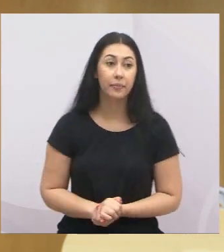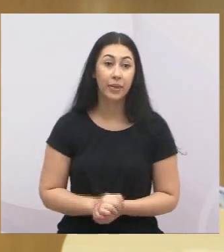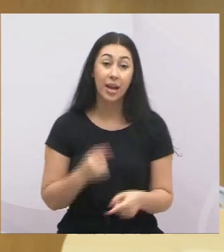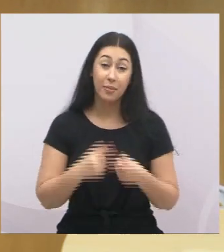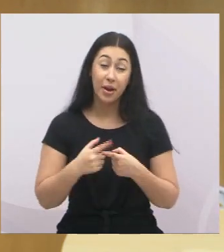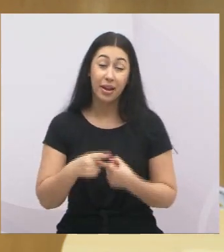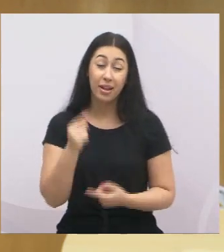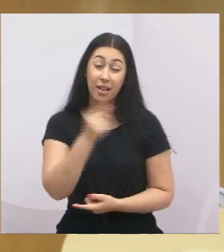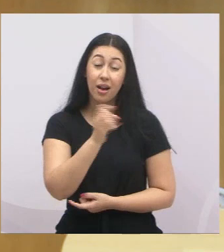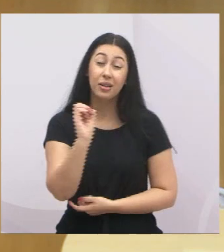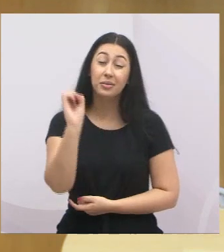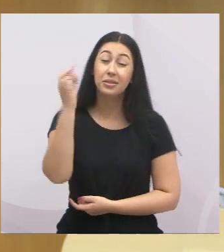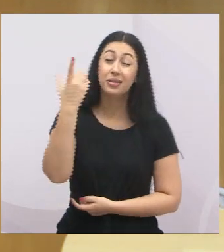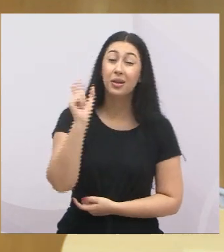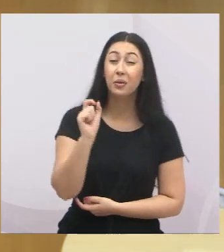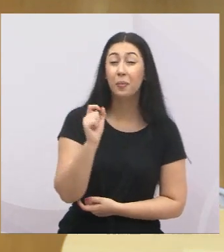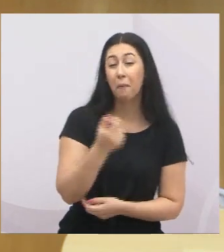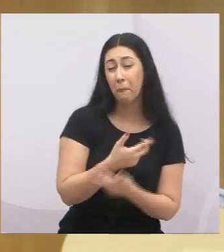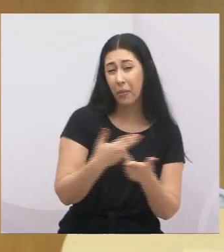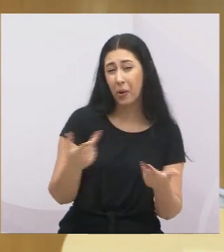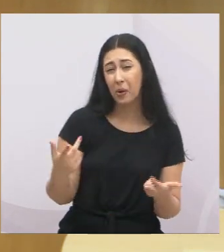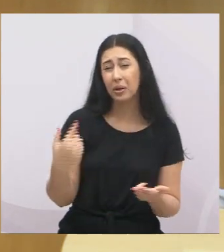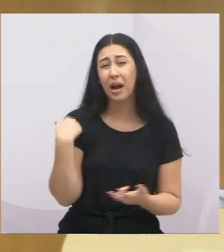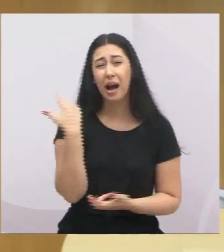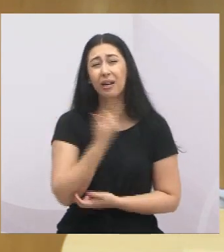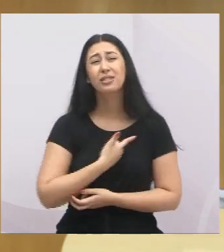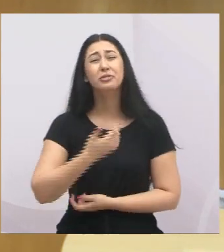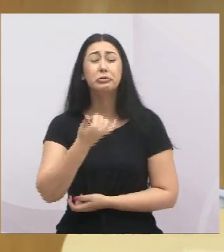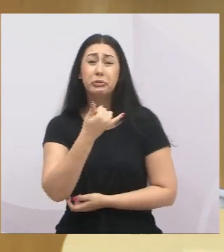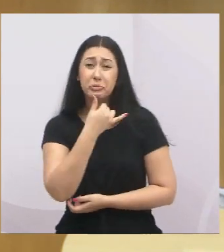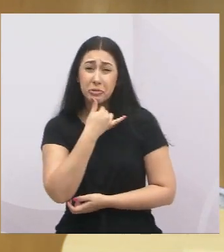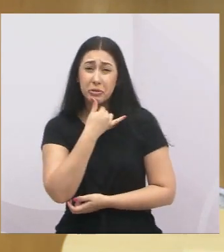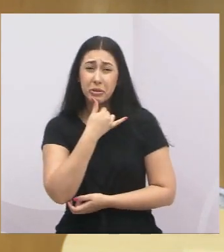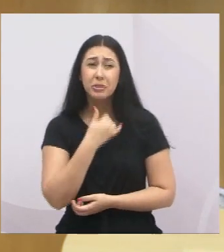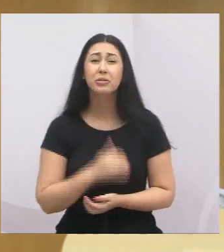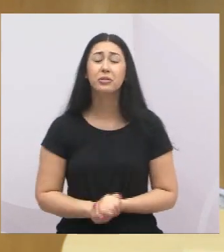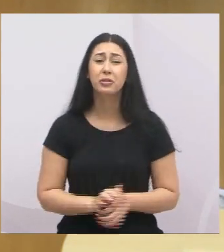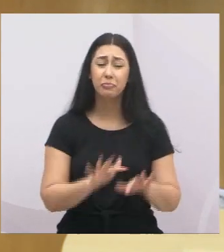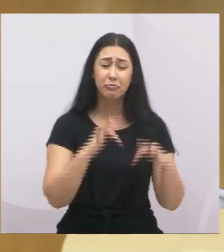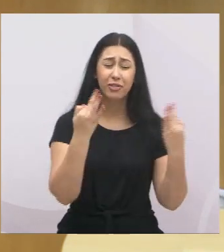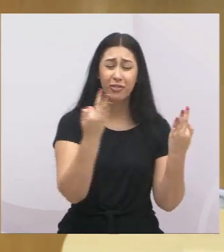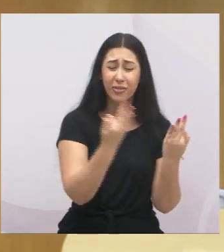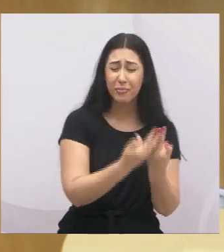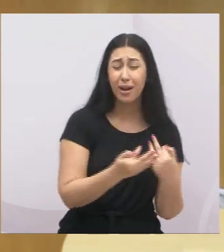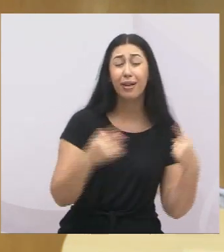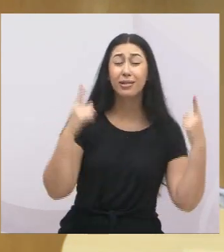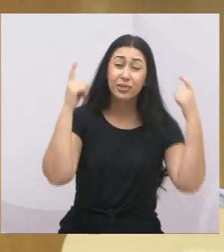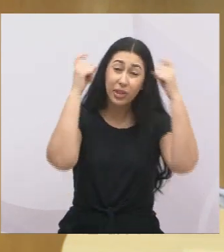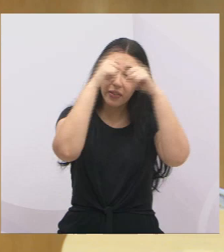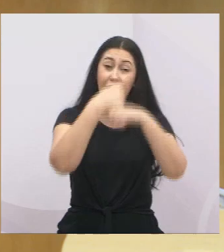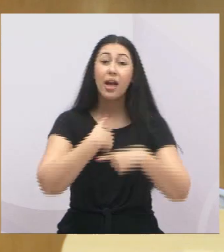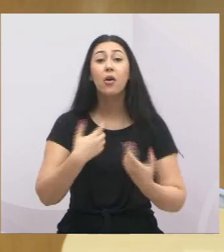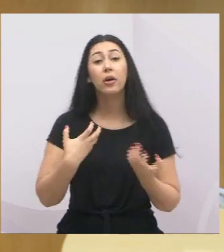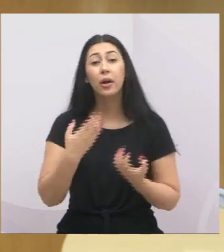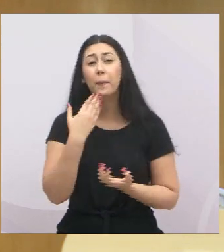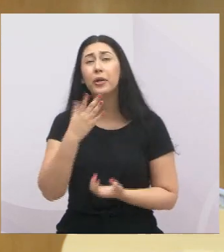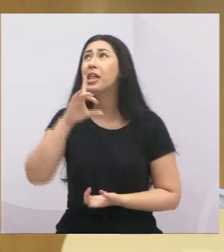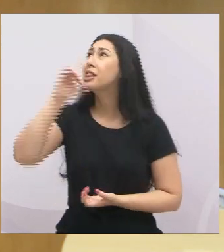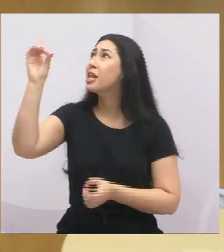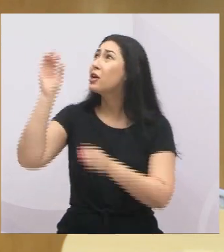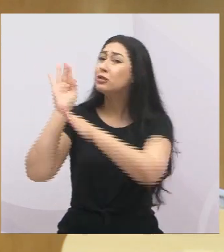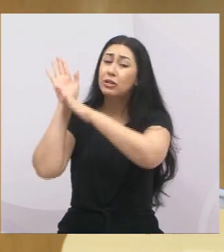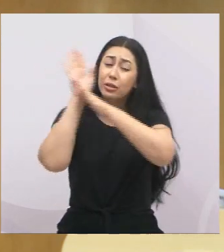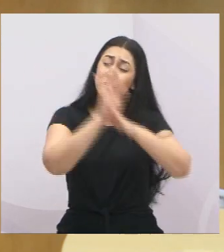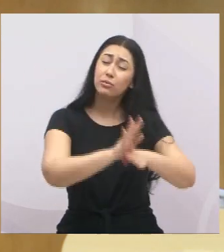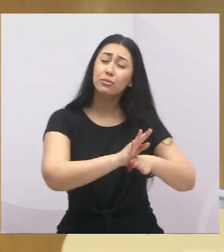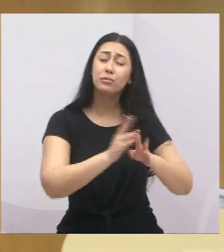um acontecido que entristeceu muito o bairro, momento muito difícil para a família. Eu quero pedir a Deus aqui que dê muita força para eles